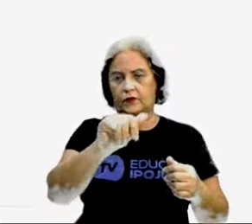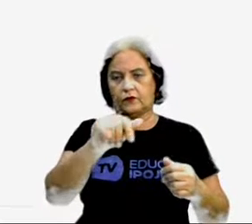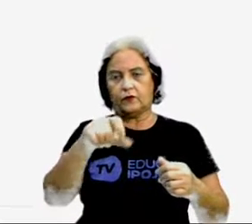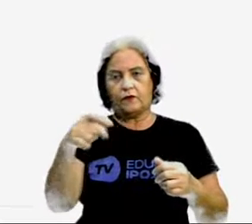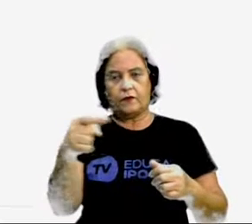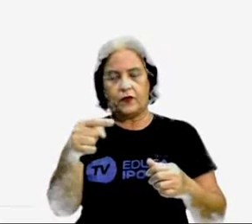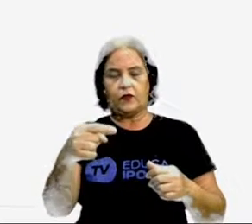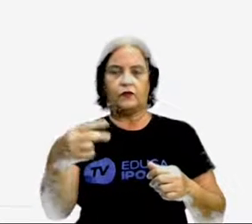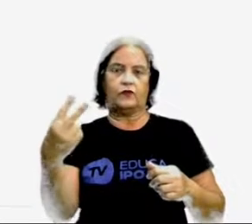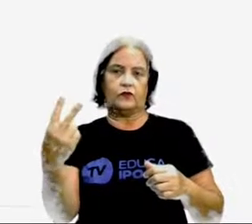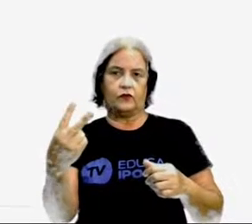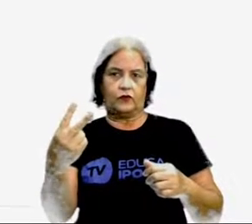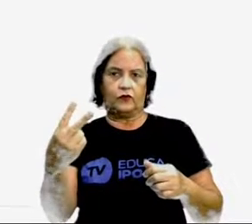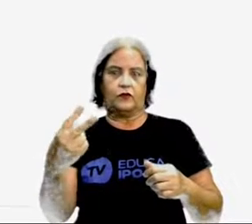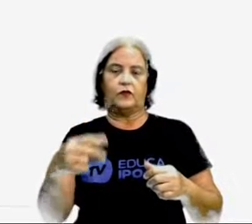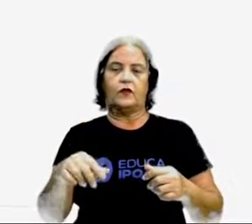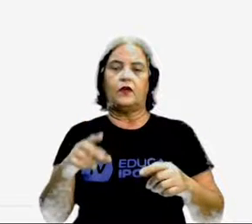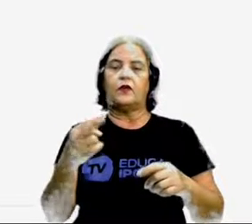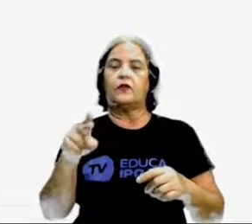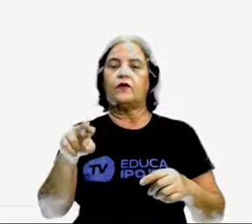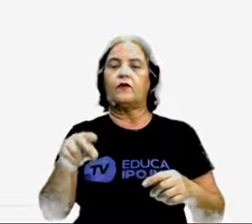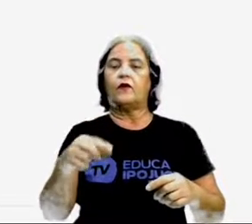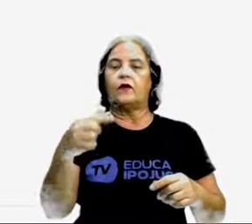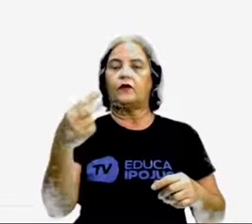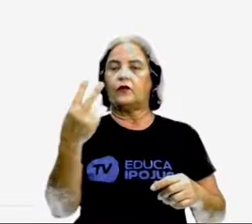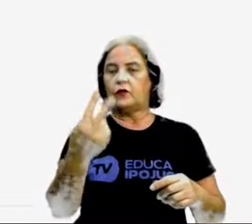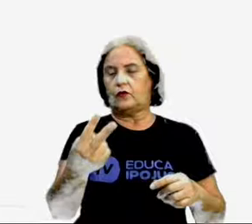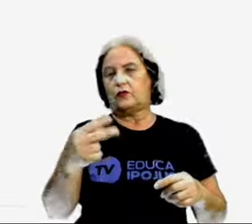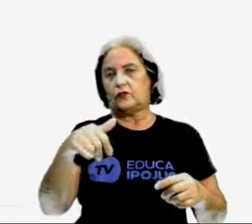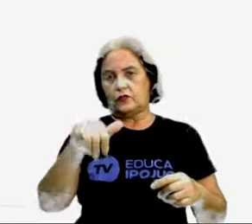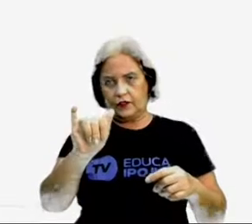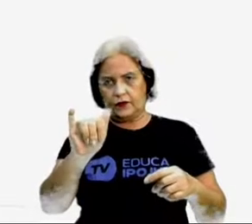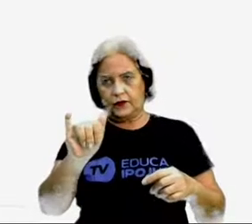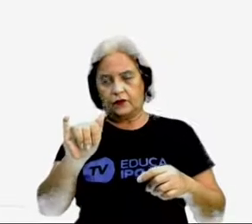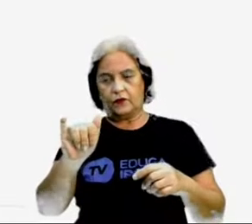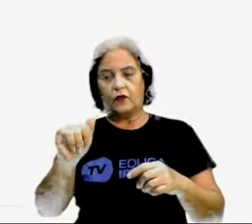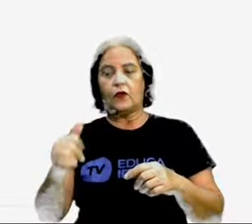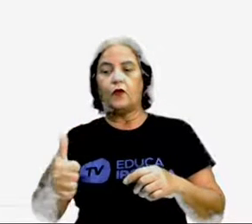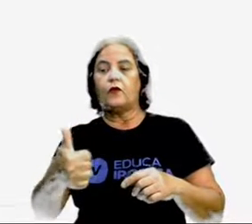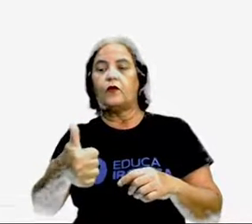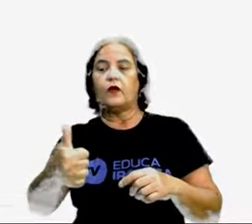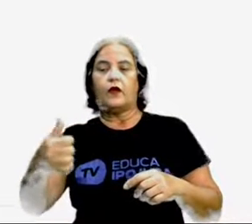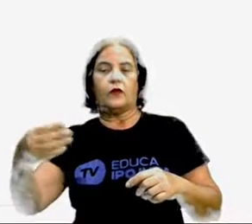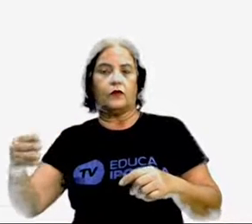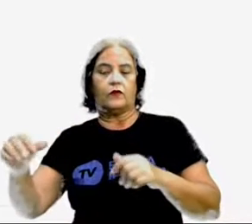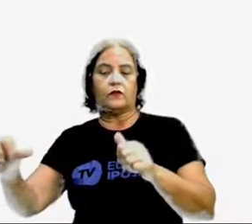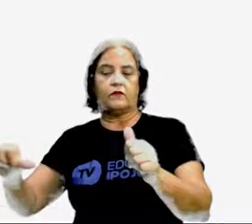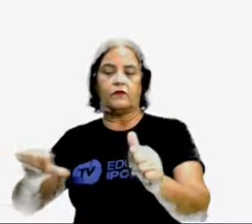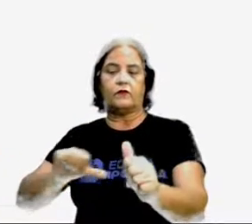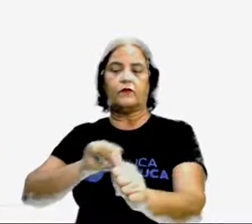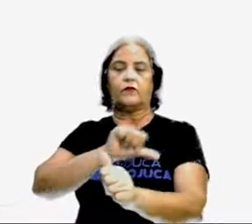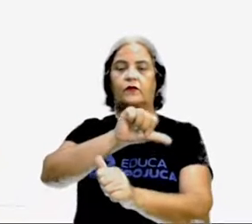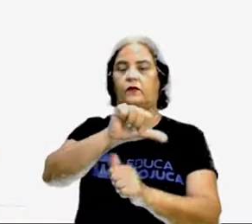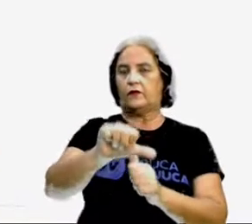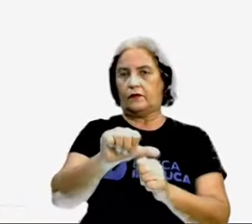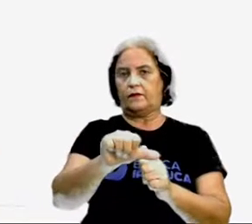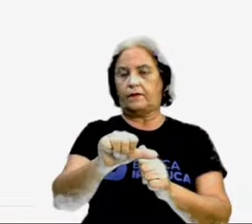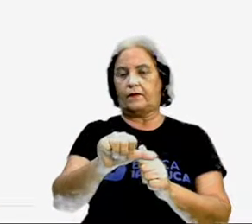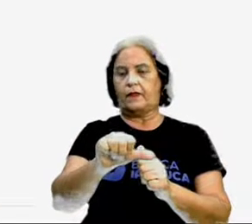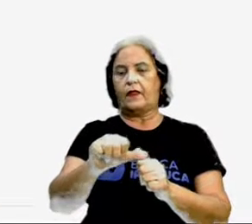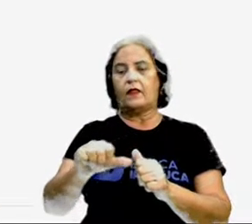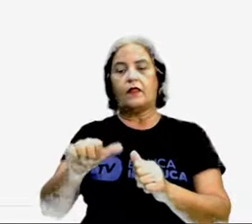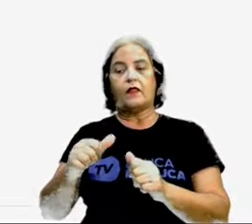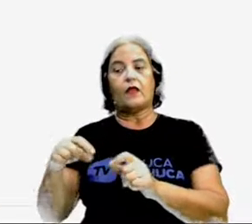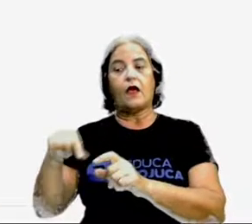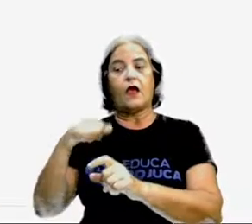2, é igual a 2y. E o 14 passará para o segundo membro com a operação inversa. Estava